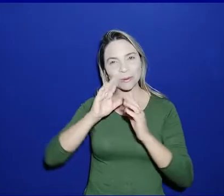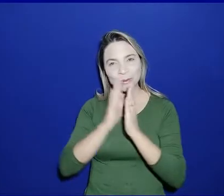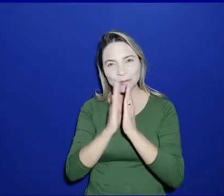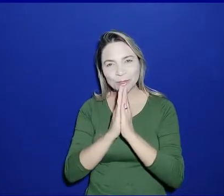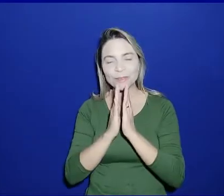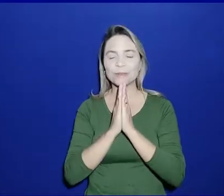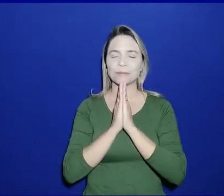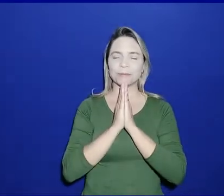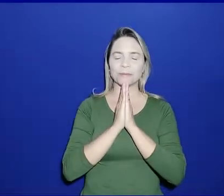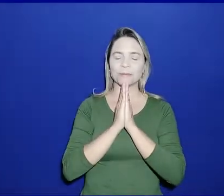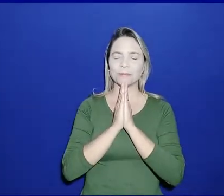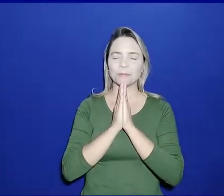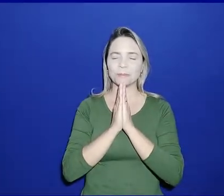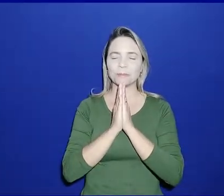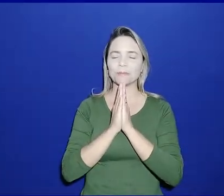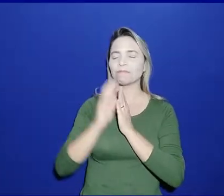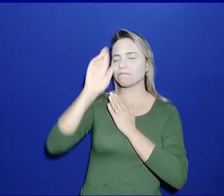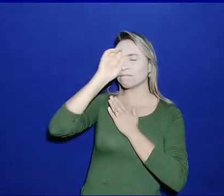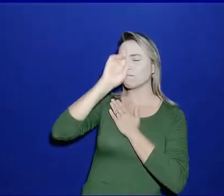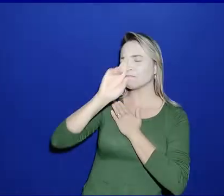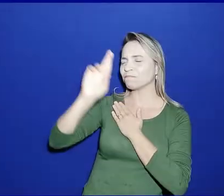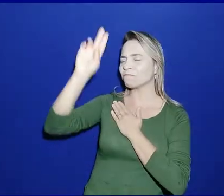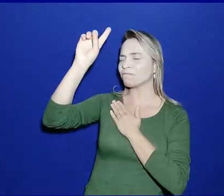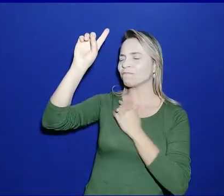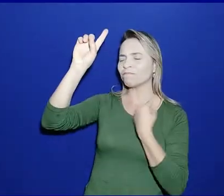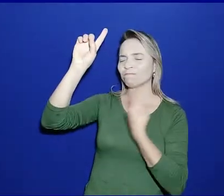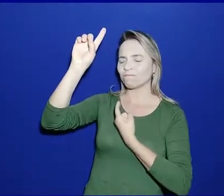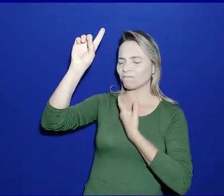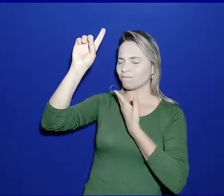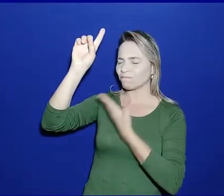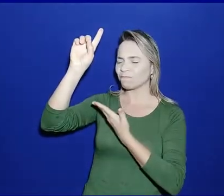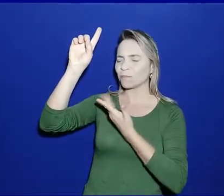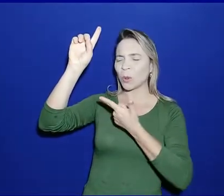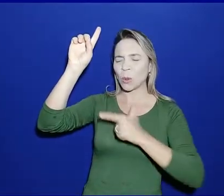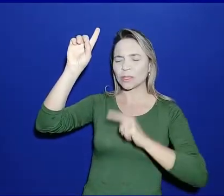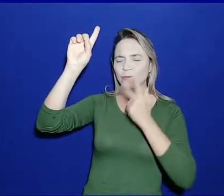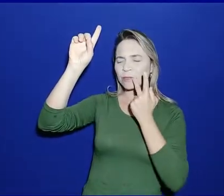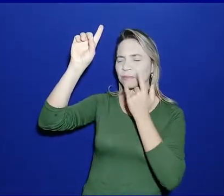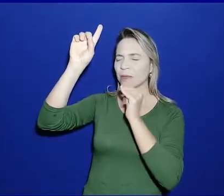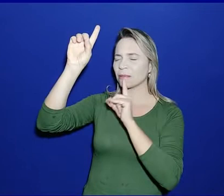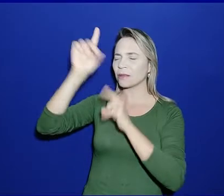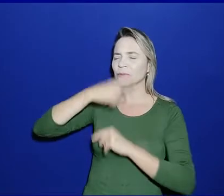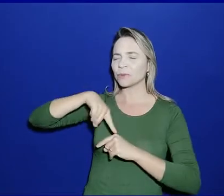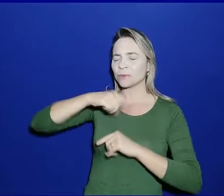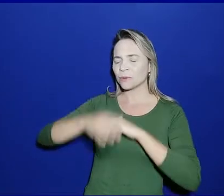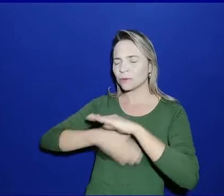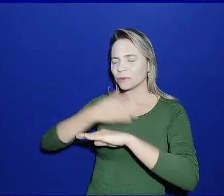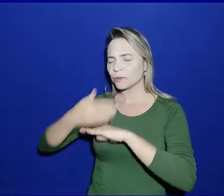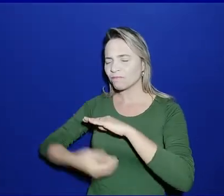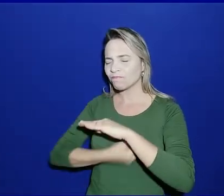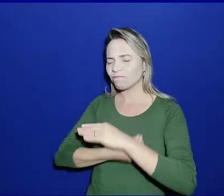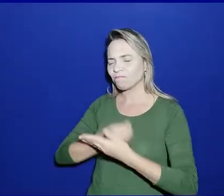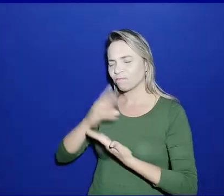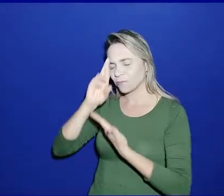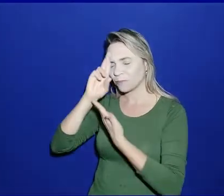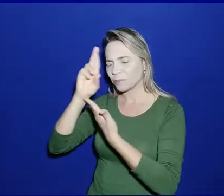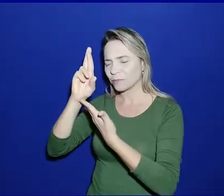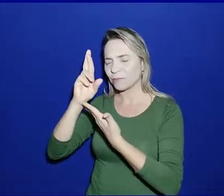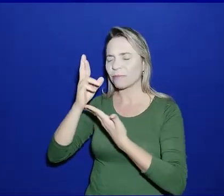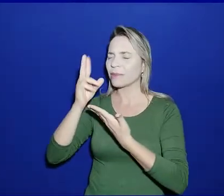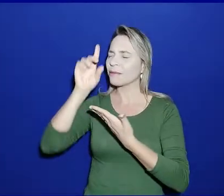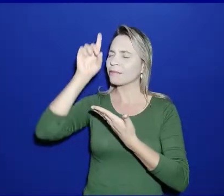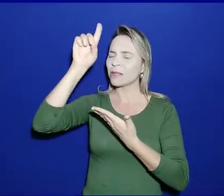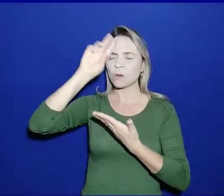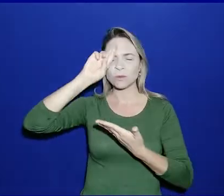agora. Oremos. Senhor nosso Deus, mais uma vez, ó Pai, nós estamos na Tua presença. Do Senhor